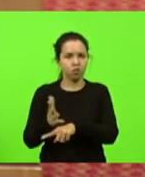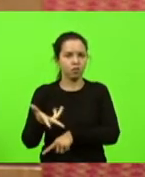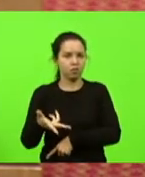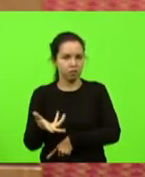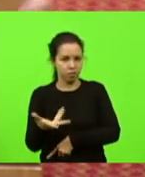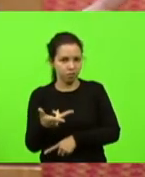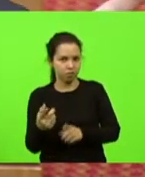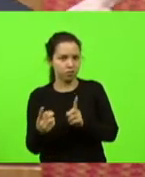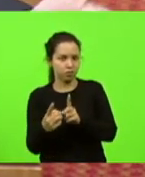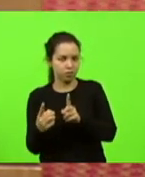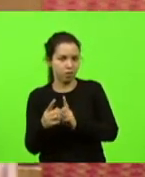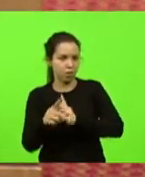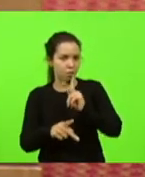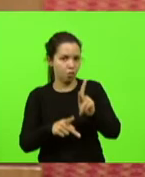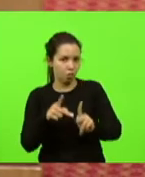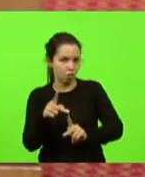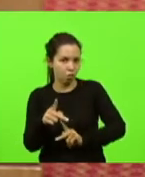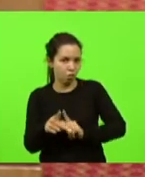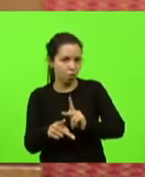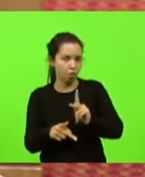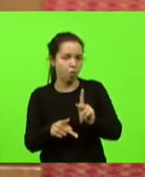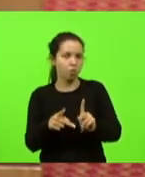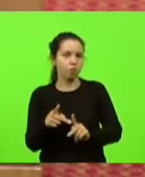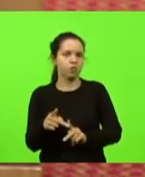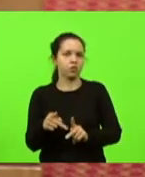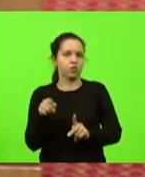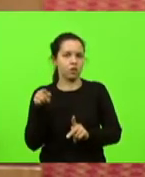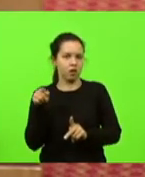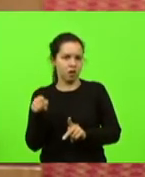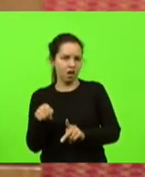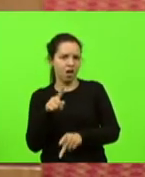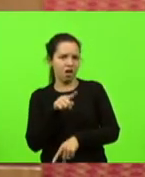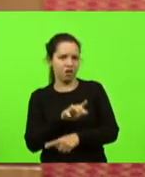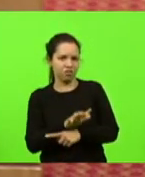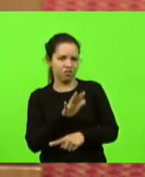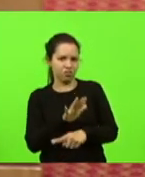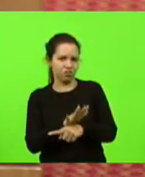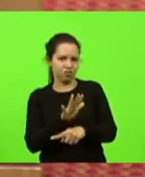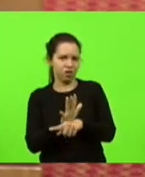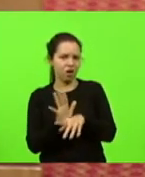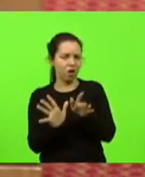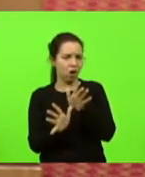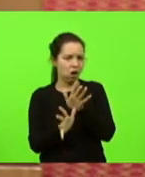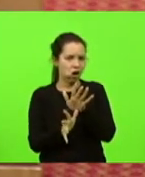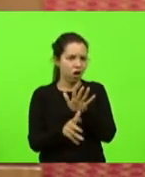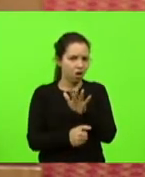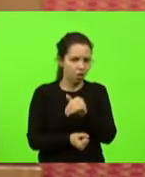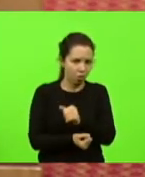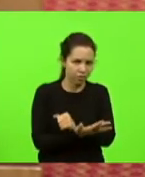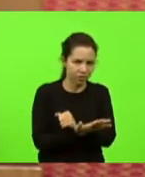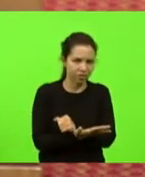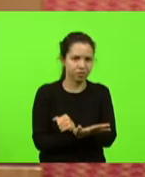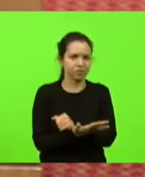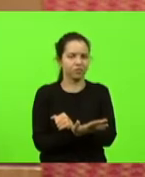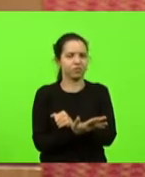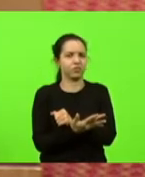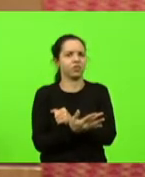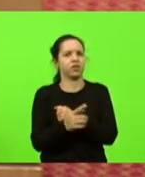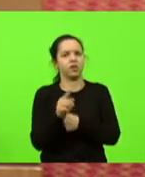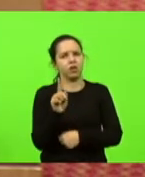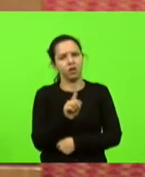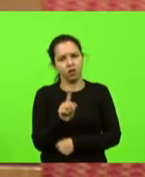população, está facilitando a corrupção. A corrupção não depende desse convênio que vai ser